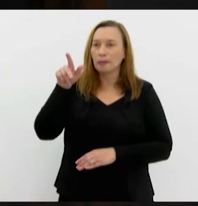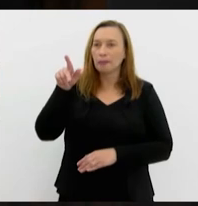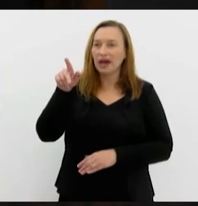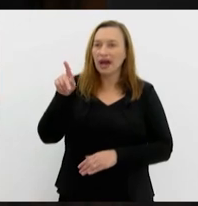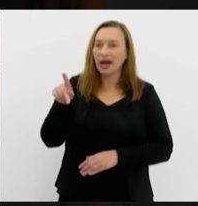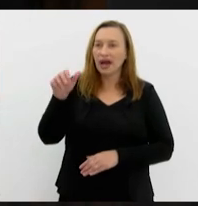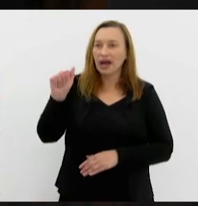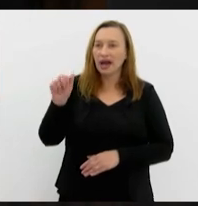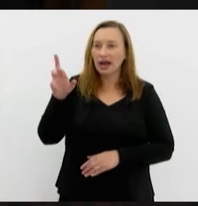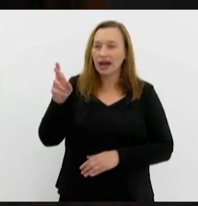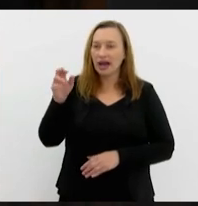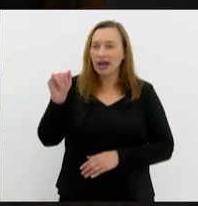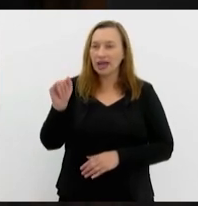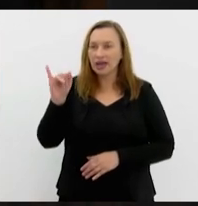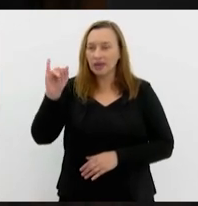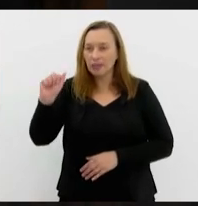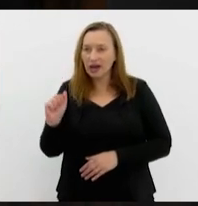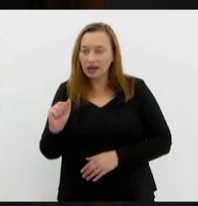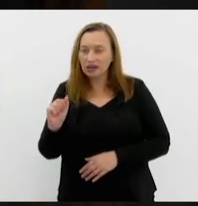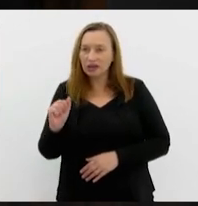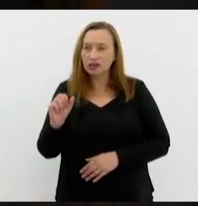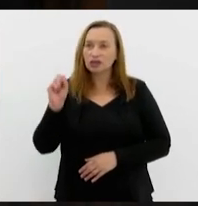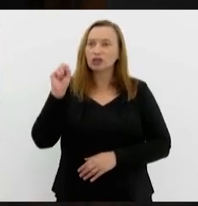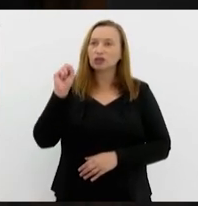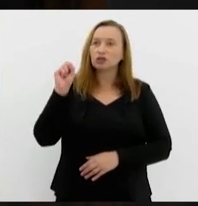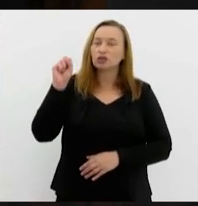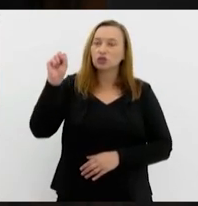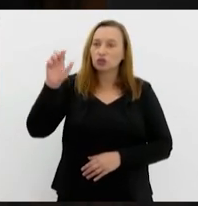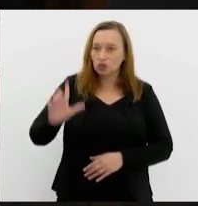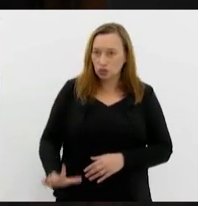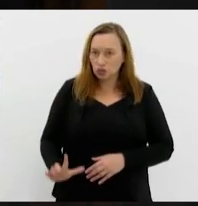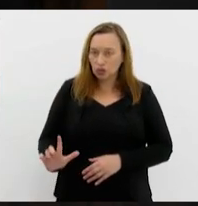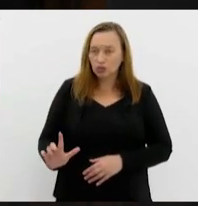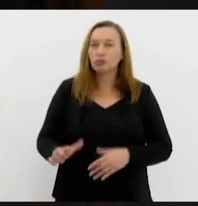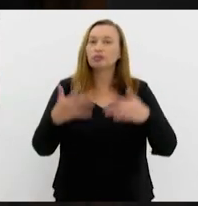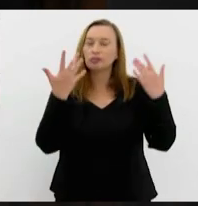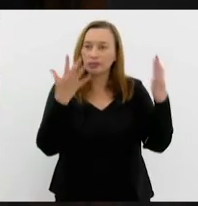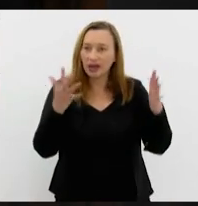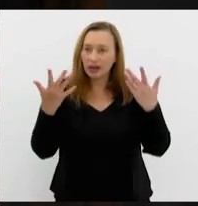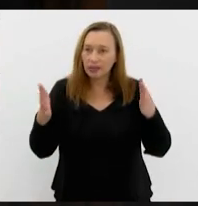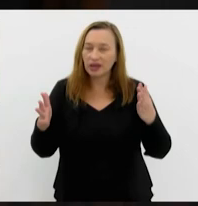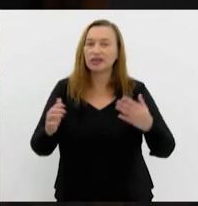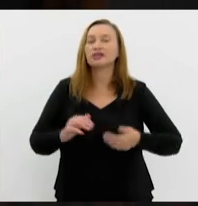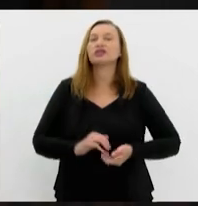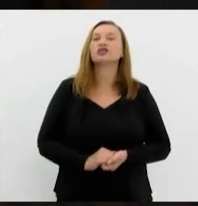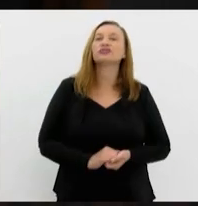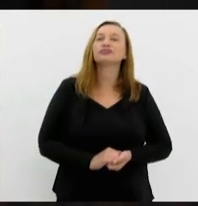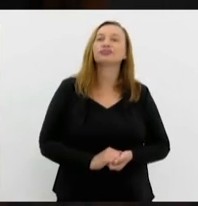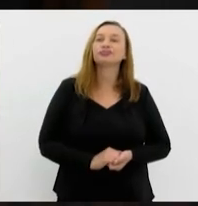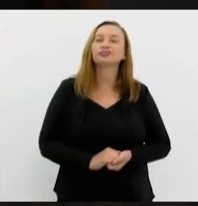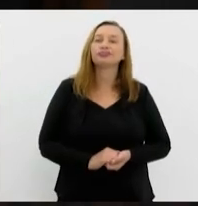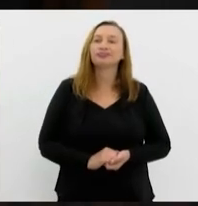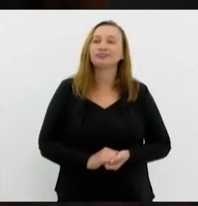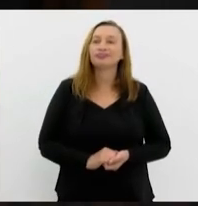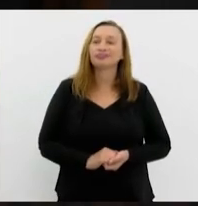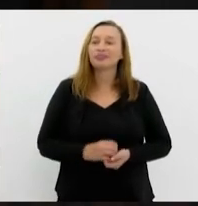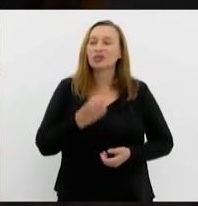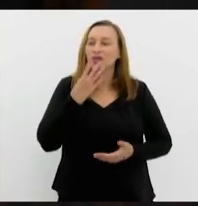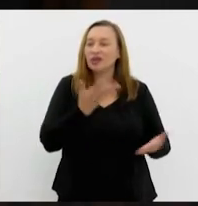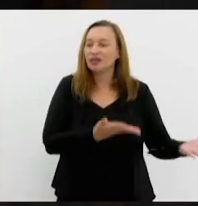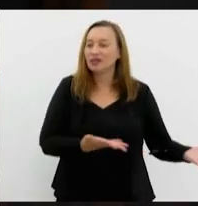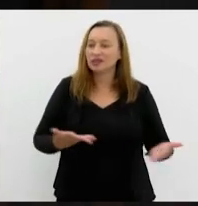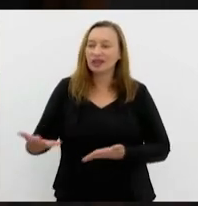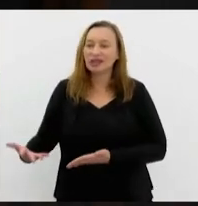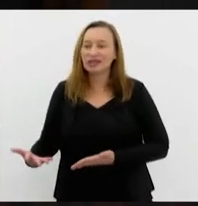bem-vindo. Também o vereador Silvestre, da Câmara Municipal também, de Paraíba do Sul. Sejam